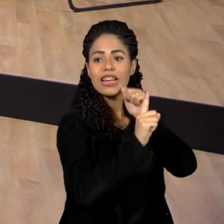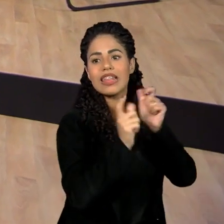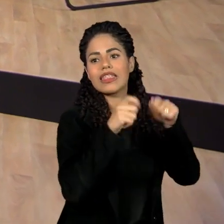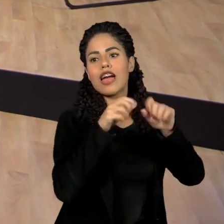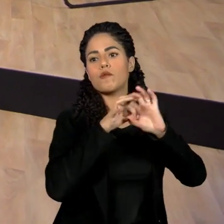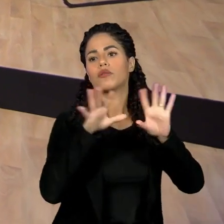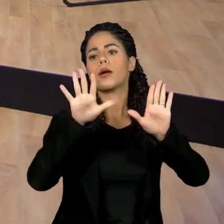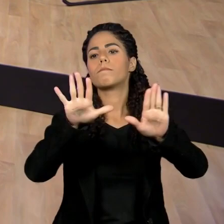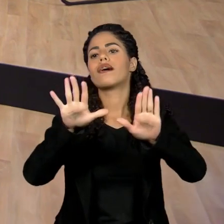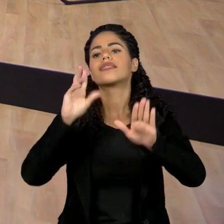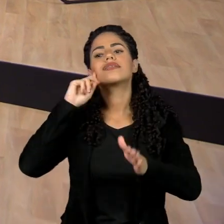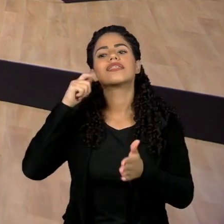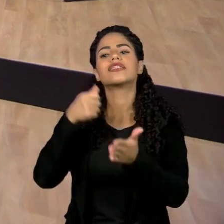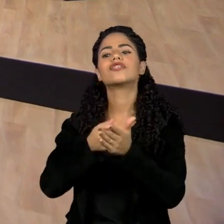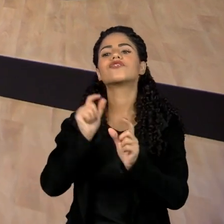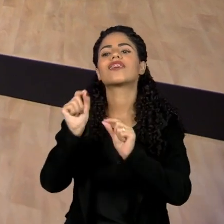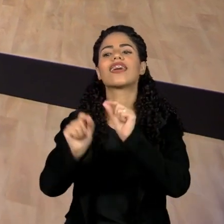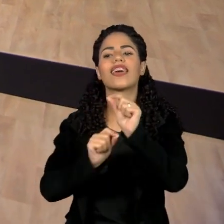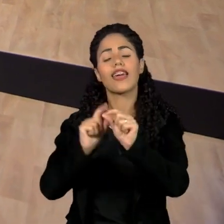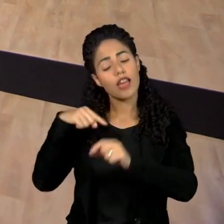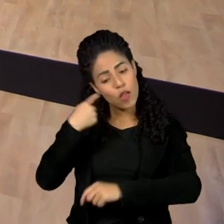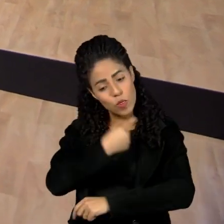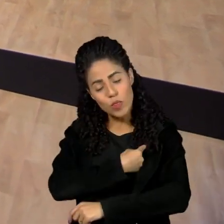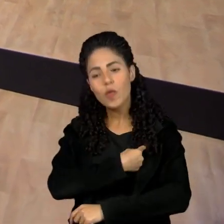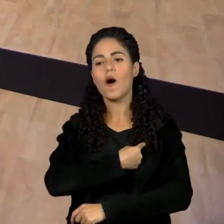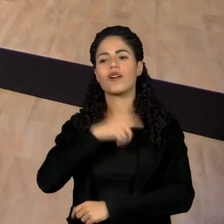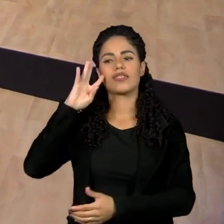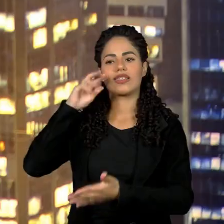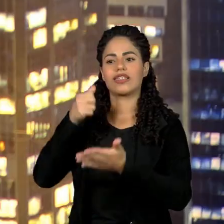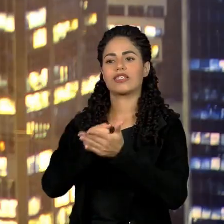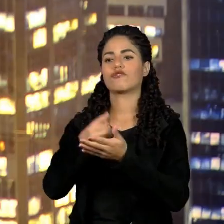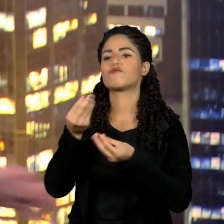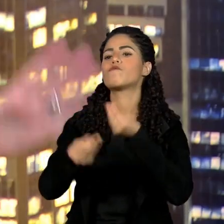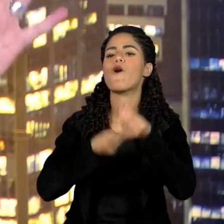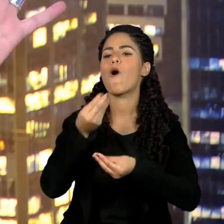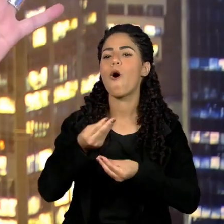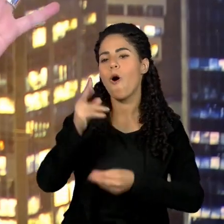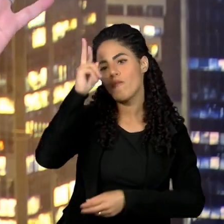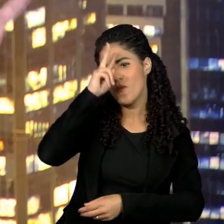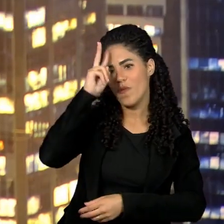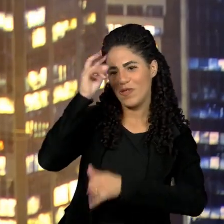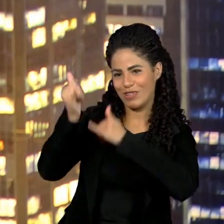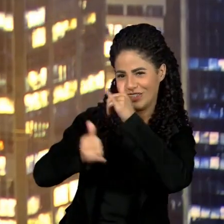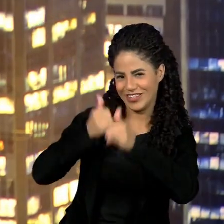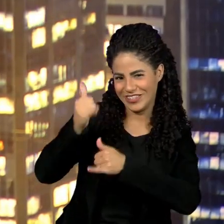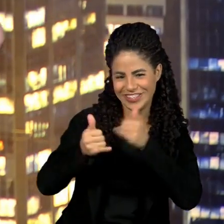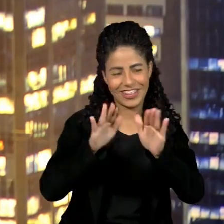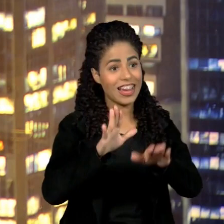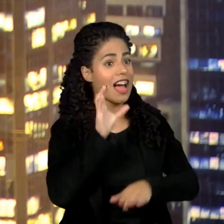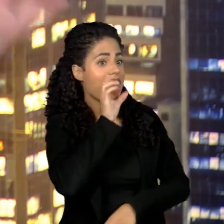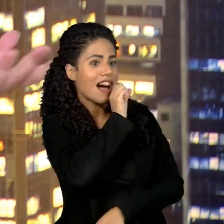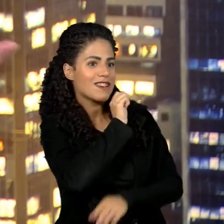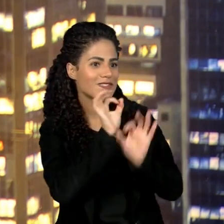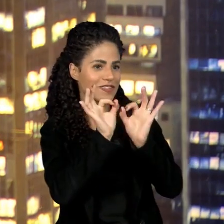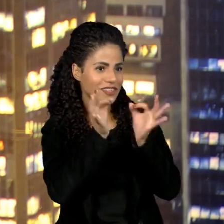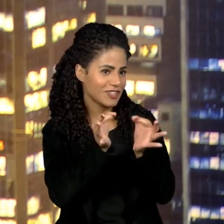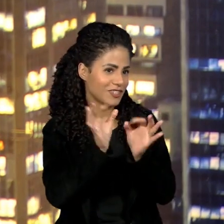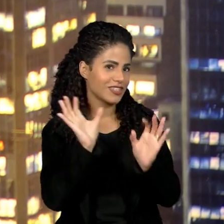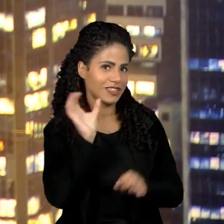tem que decidir como contar isso somos nós, enquanto sociedade, enquanto coletivo. A conversa iria longe aqui, então, para terminar rapidamente, uma